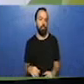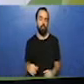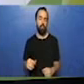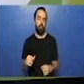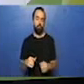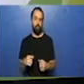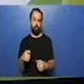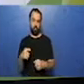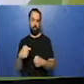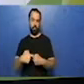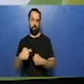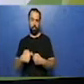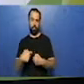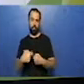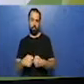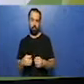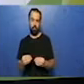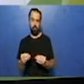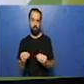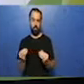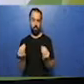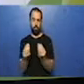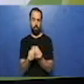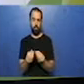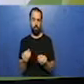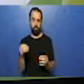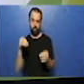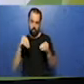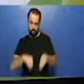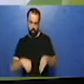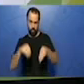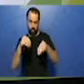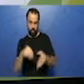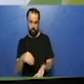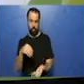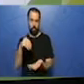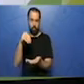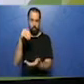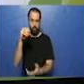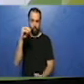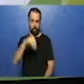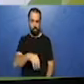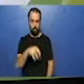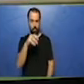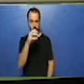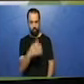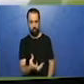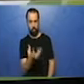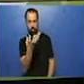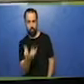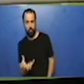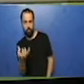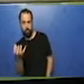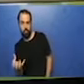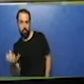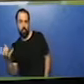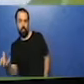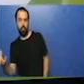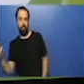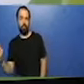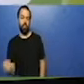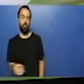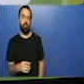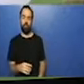sólidas elas perdem a velocidade e se depositam no fundo. Então, na câmara de poeira, né, entra aqui o gás com